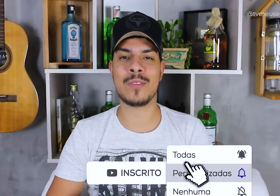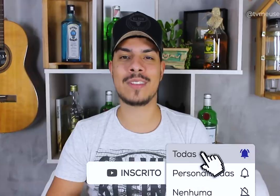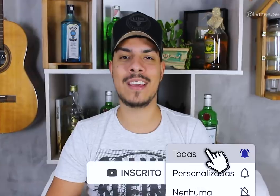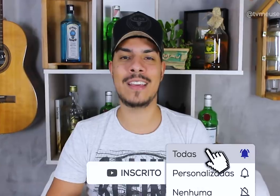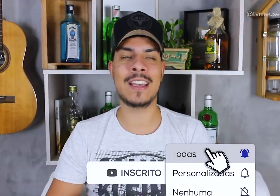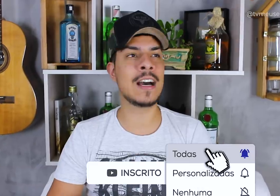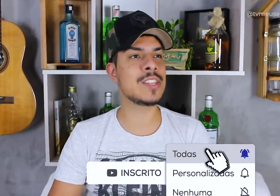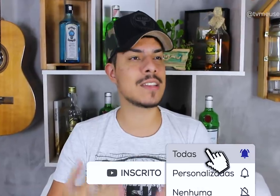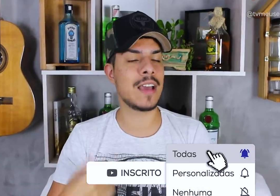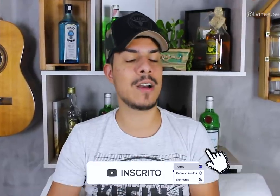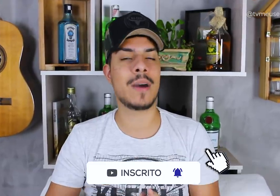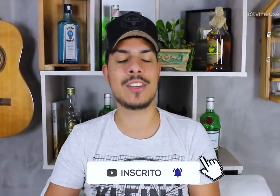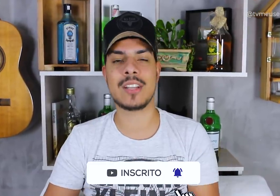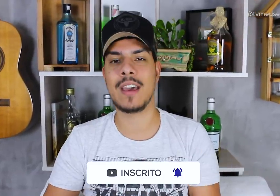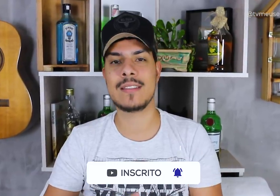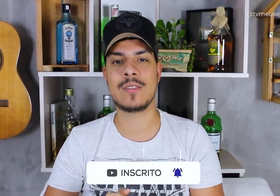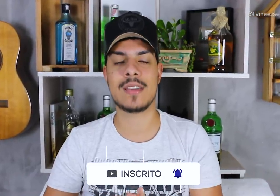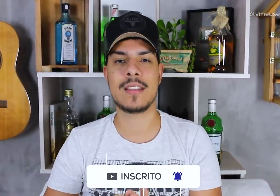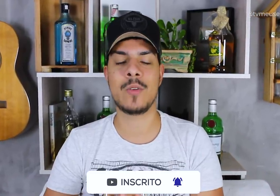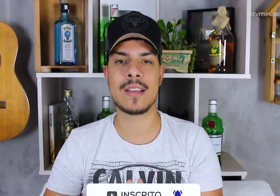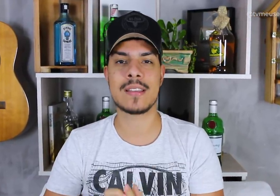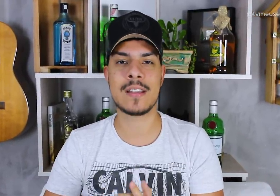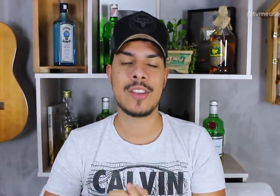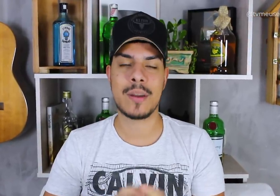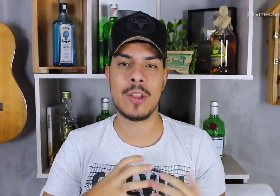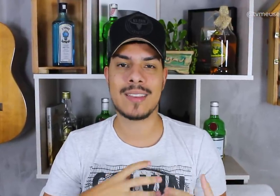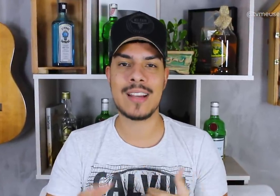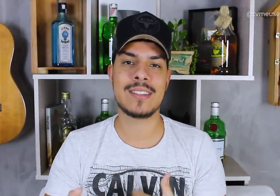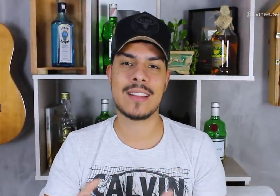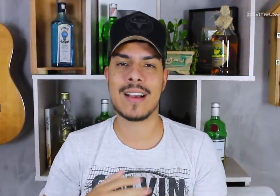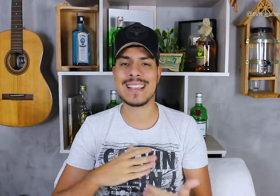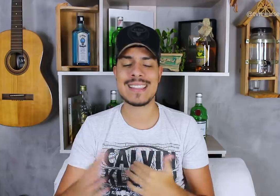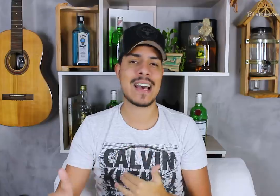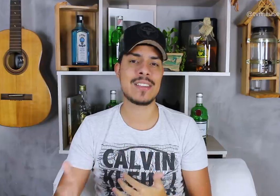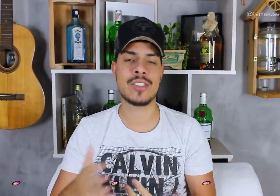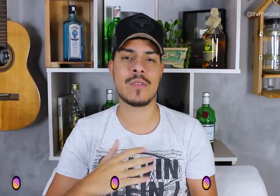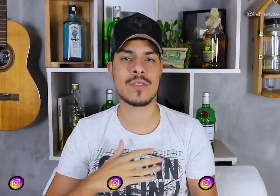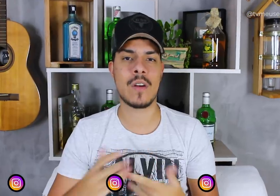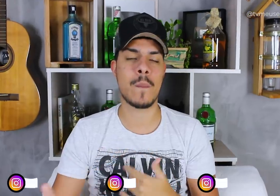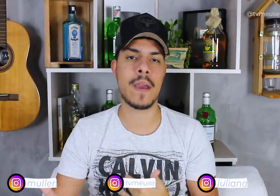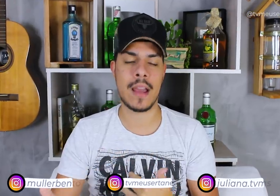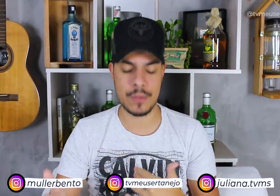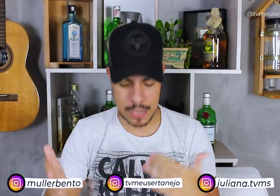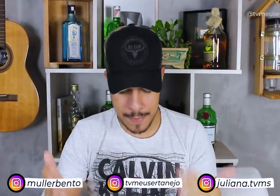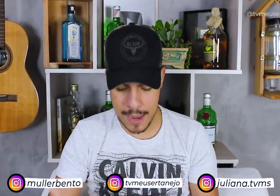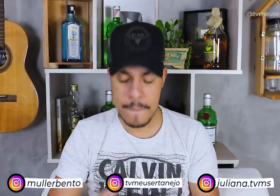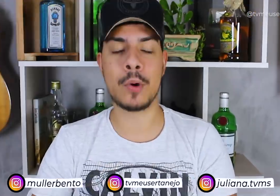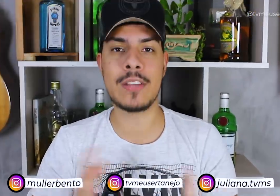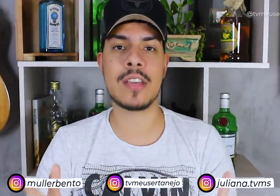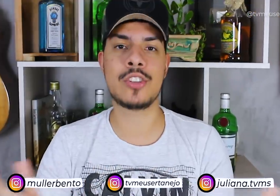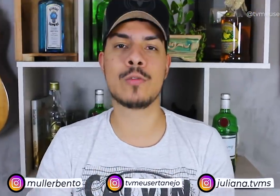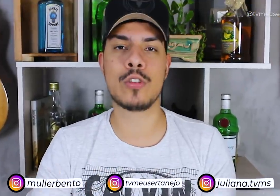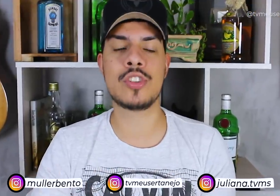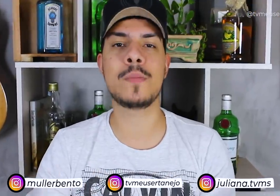aconteceu ontem e antes da live do cabaré a gente tava realizando um esquenta aí com o William Santos. A gente trabalhou a tarde inteira, tava cansado, a gente não conseguiu acompanhar a live do cabaré.